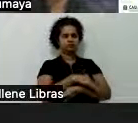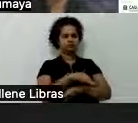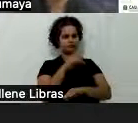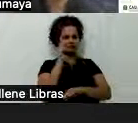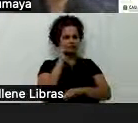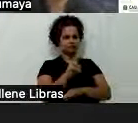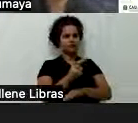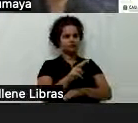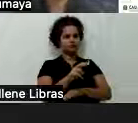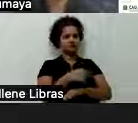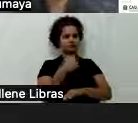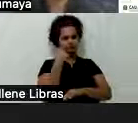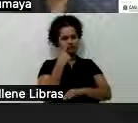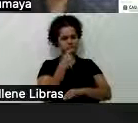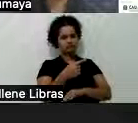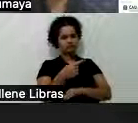calçadas